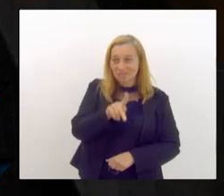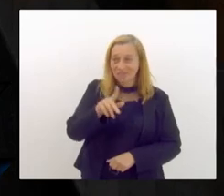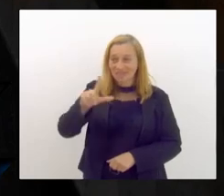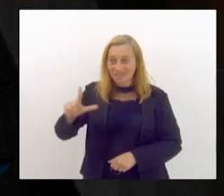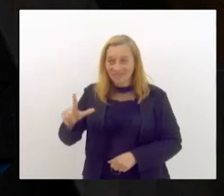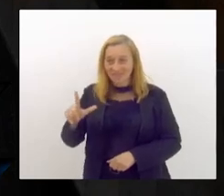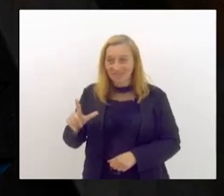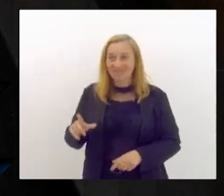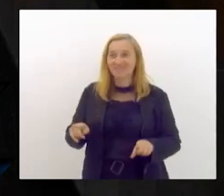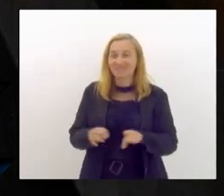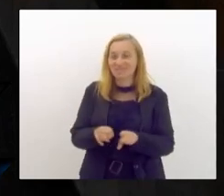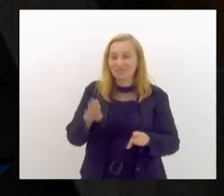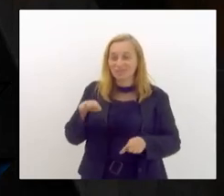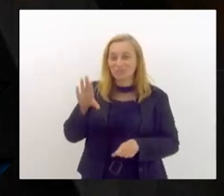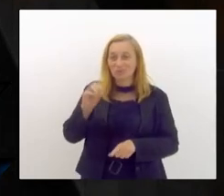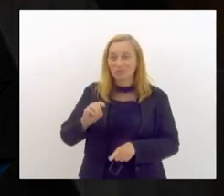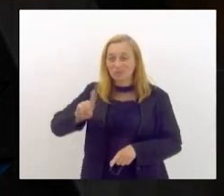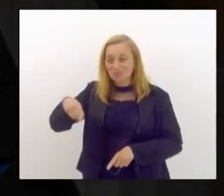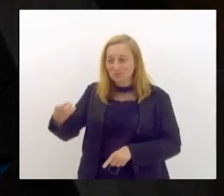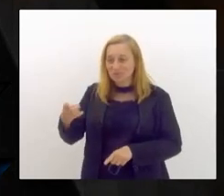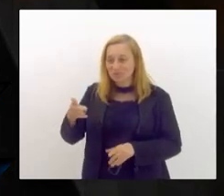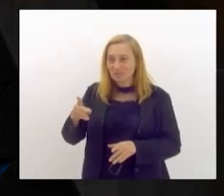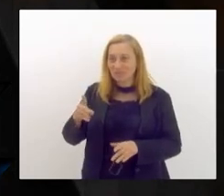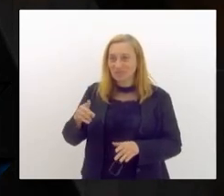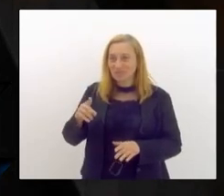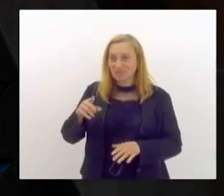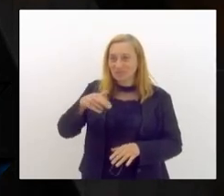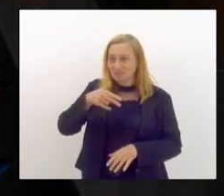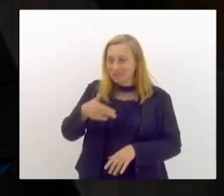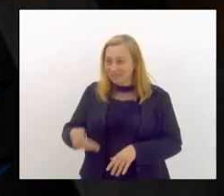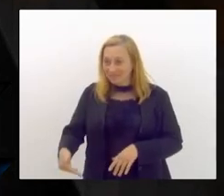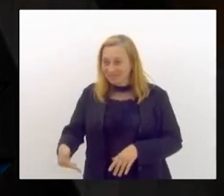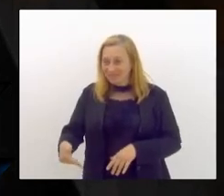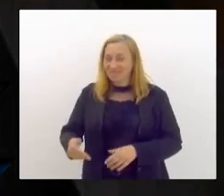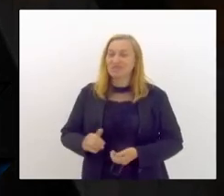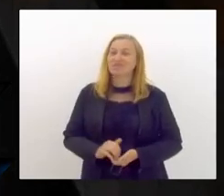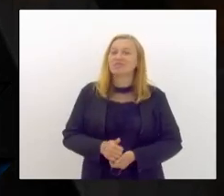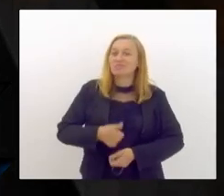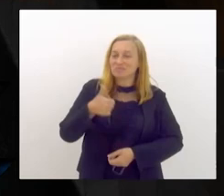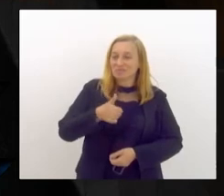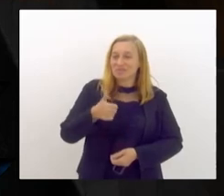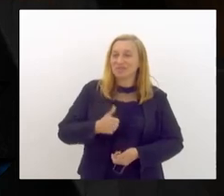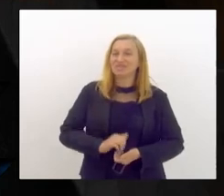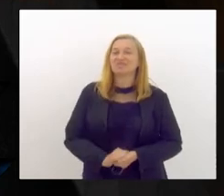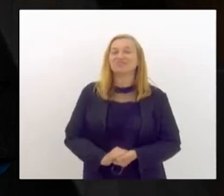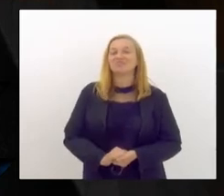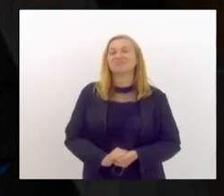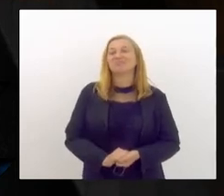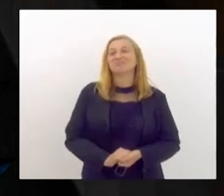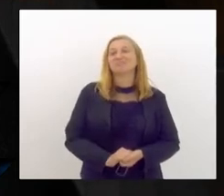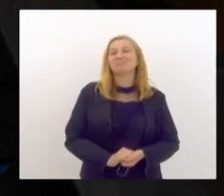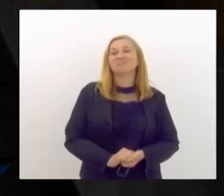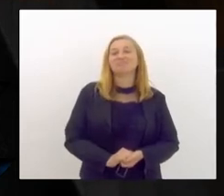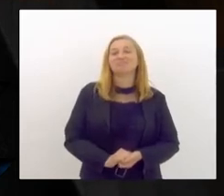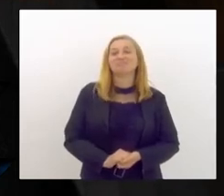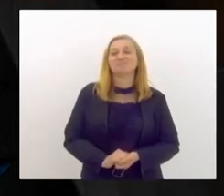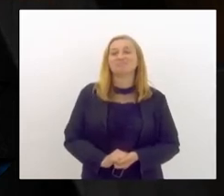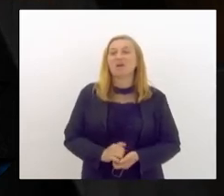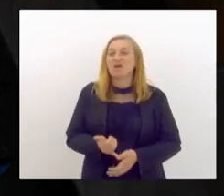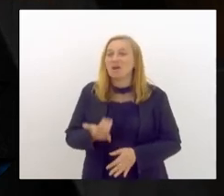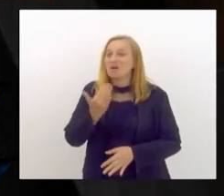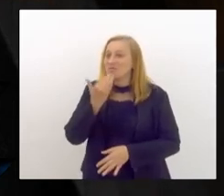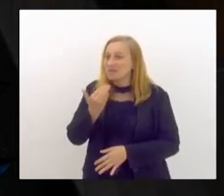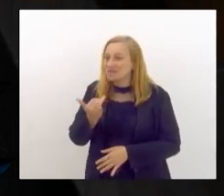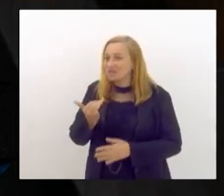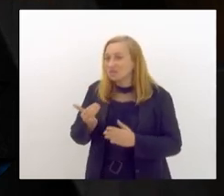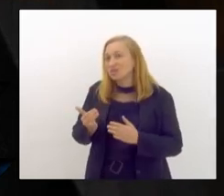do Bloco. Os outros deputados só descem, não sobem, só o primeiro registro. Quero pedir desculpa, Vossa